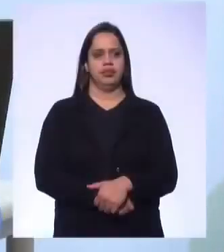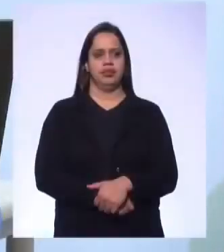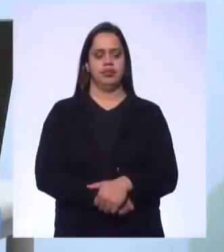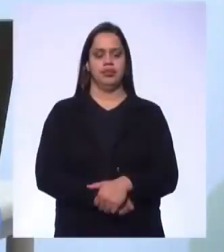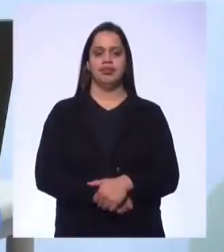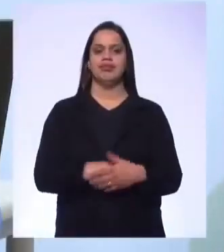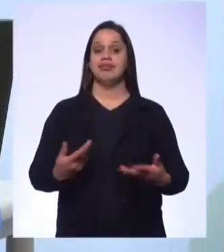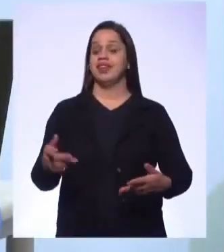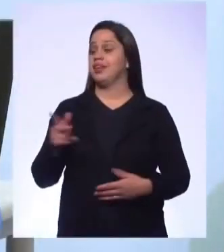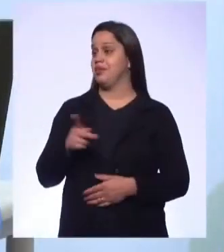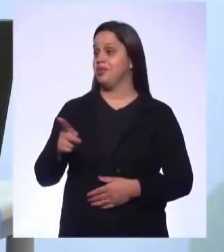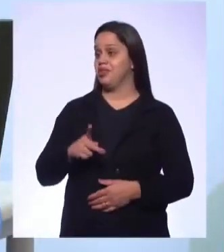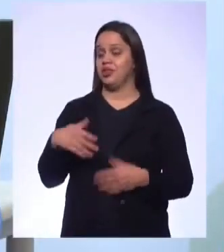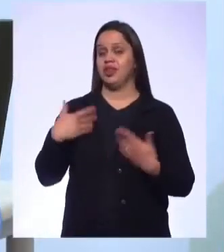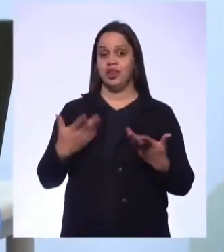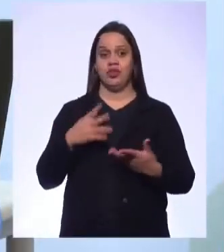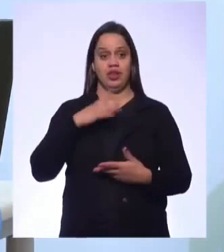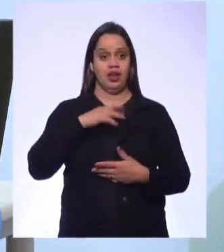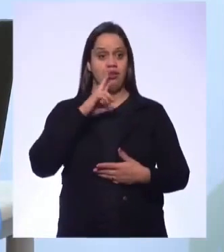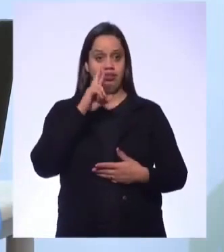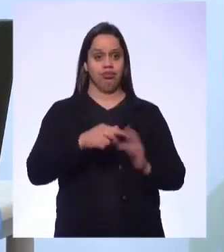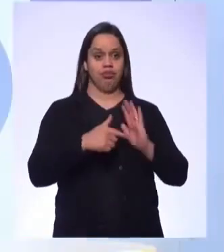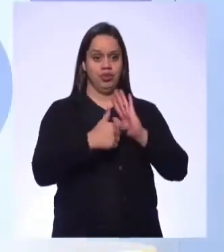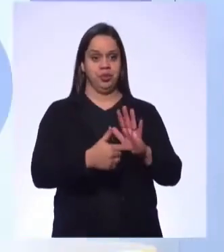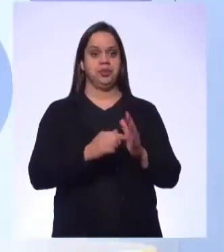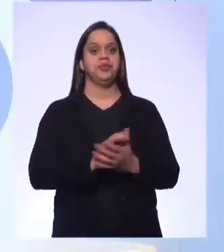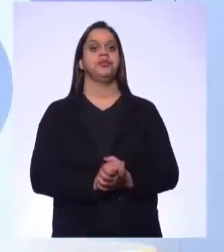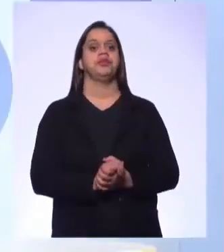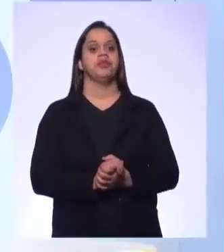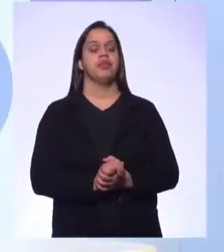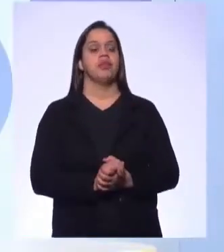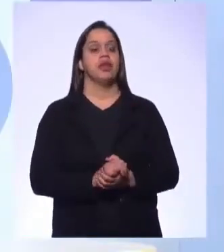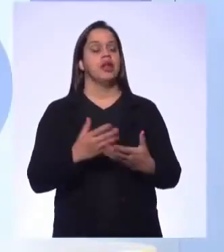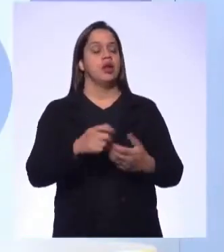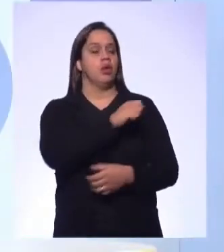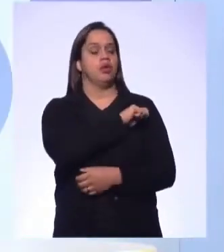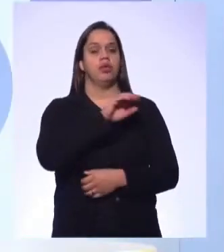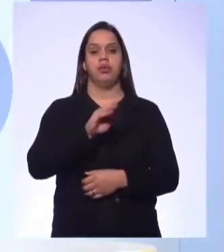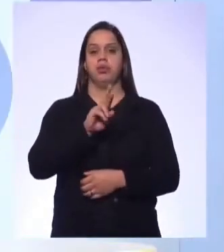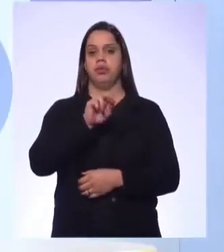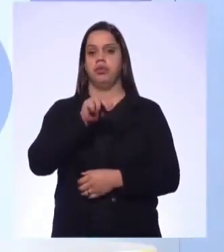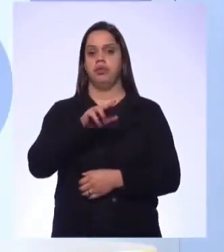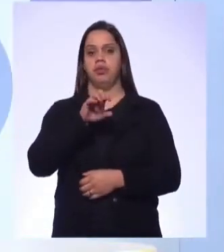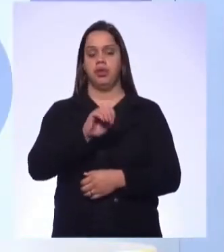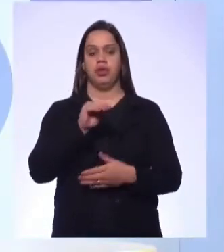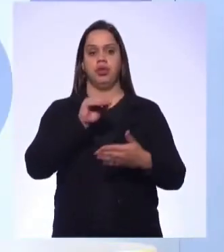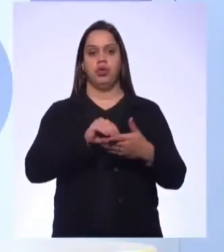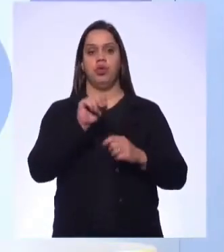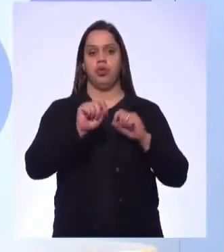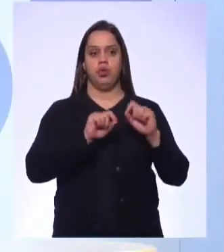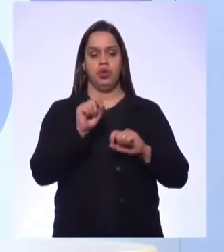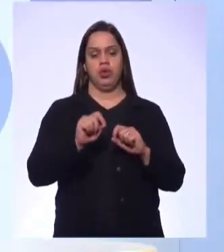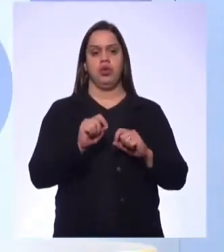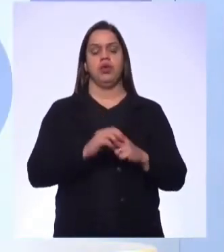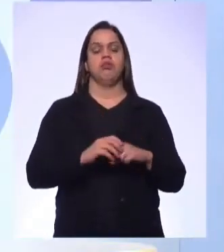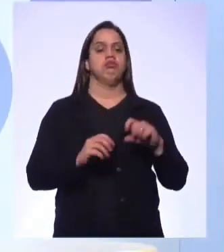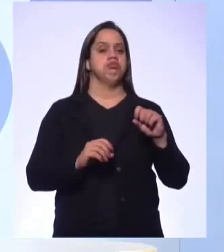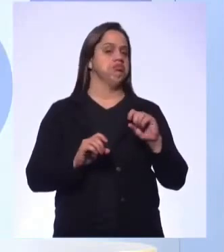E aí, Andréia, vamos caçar as respostas. Vamos lá. Olha, o Breno colocou, ele colocou só